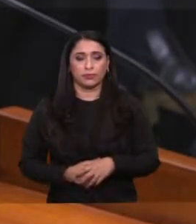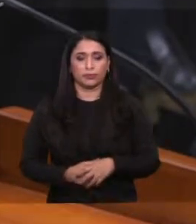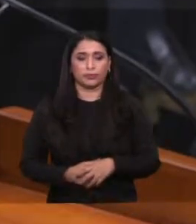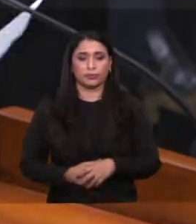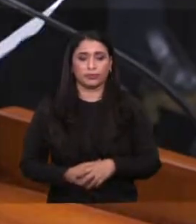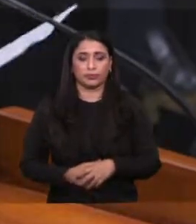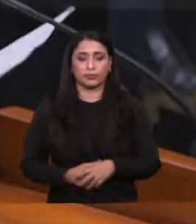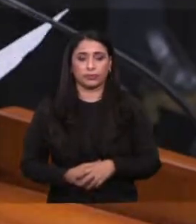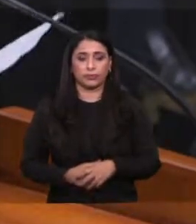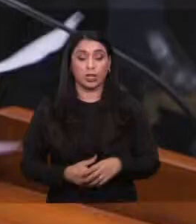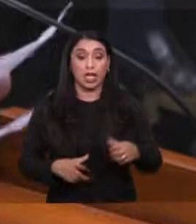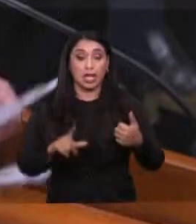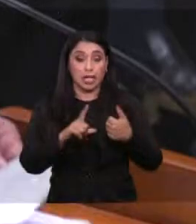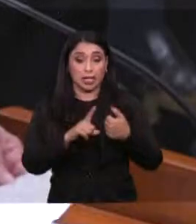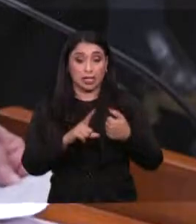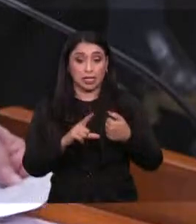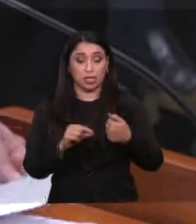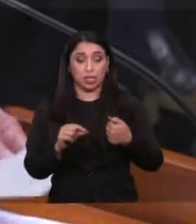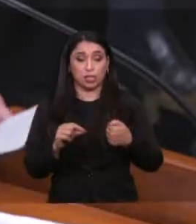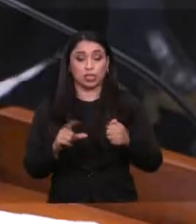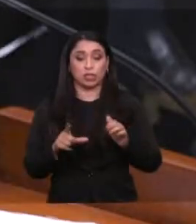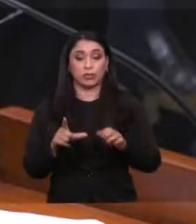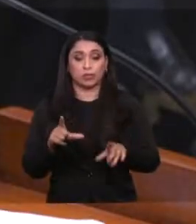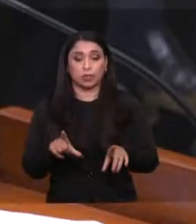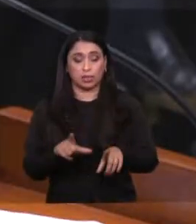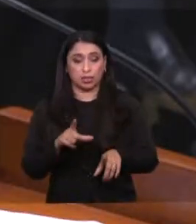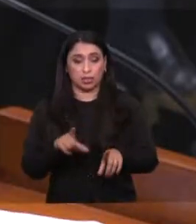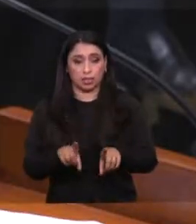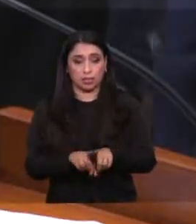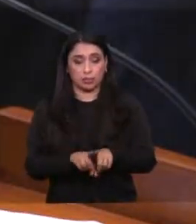a este artigo ainda,